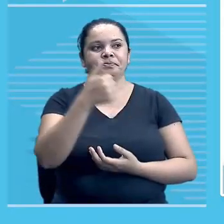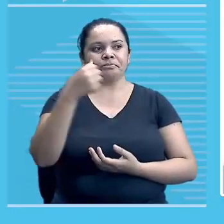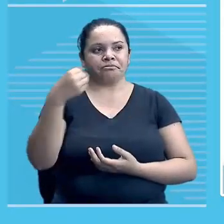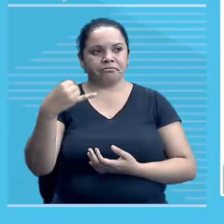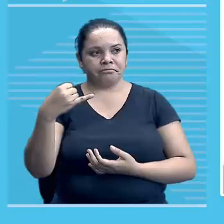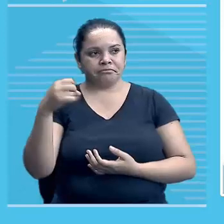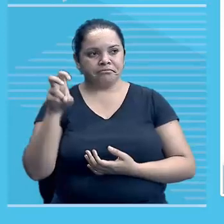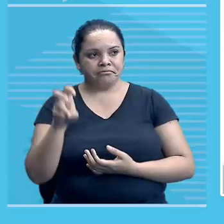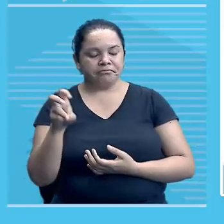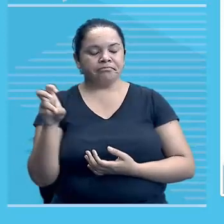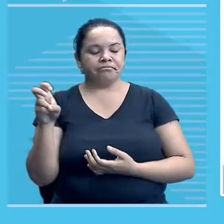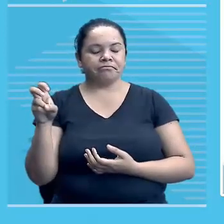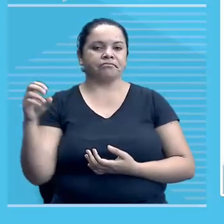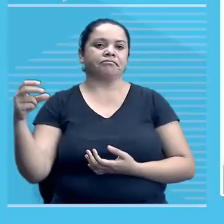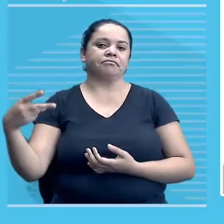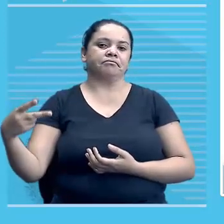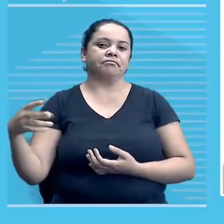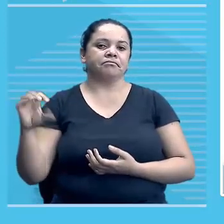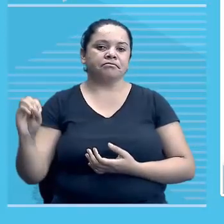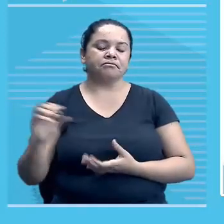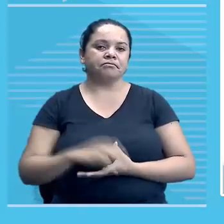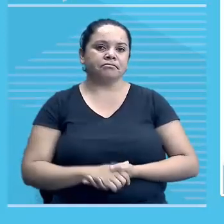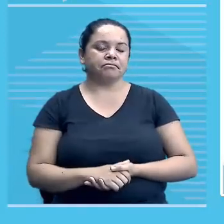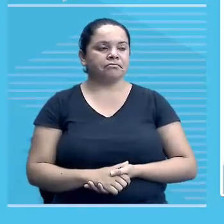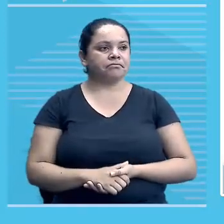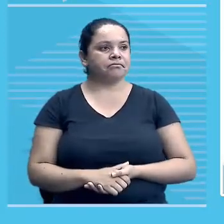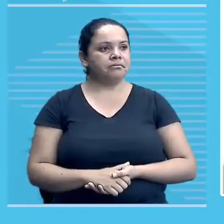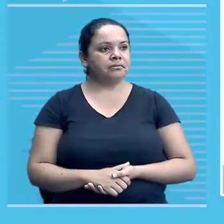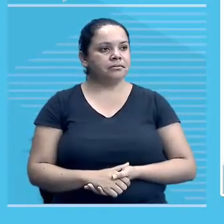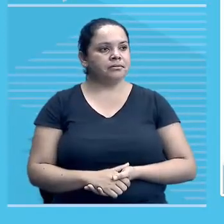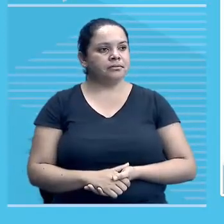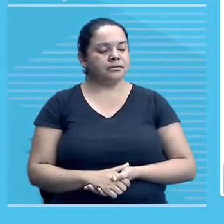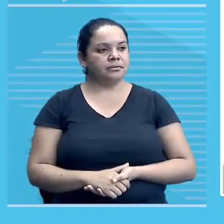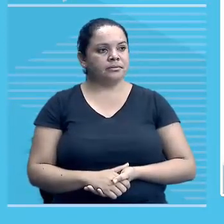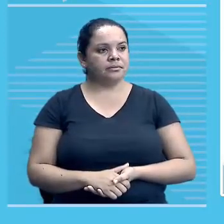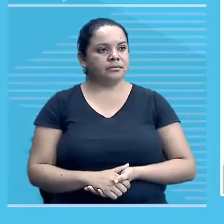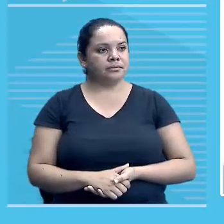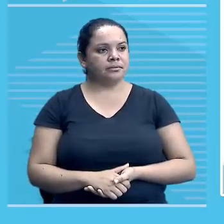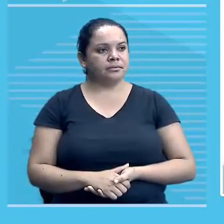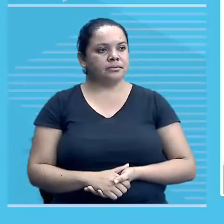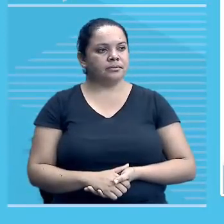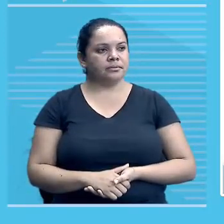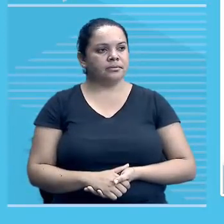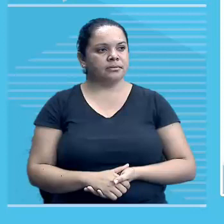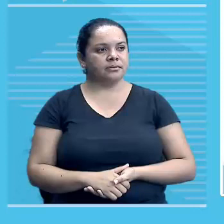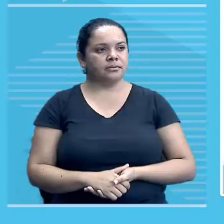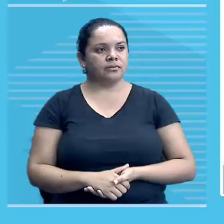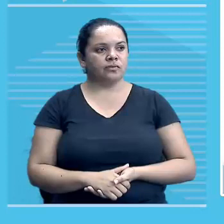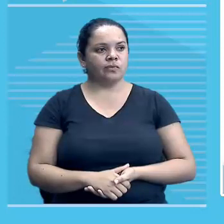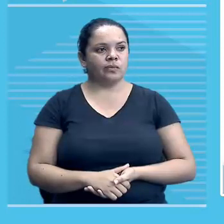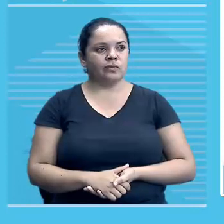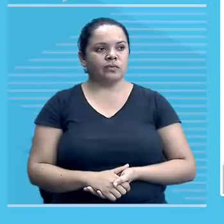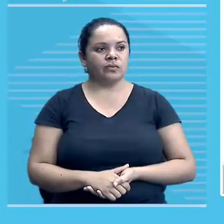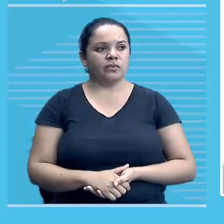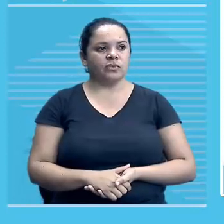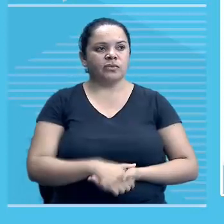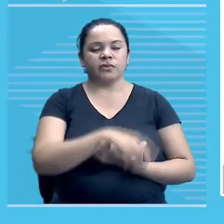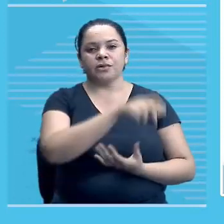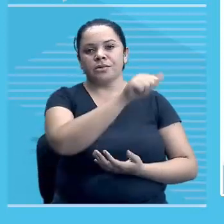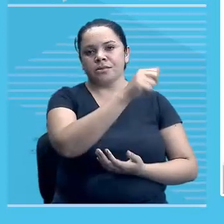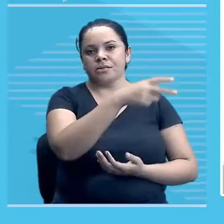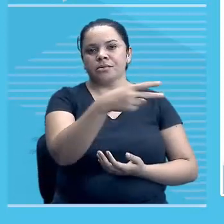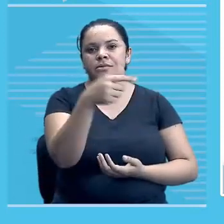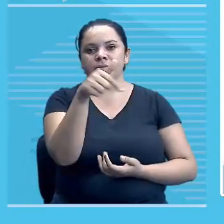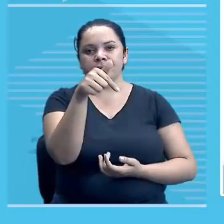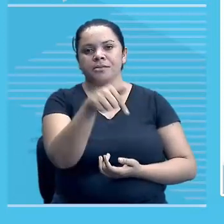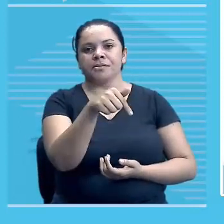Outro exemplo. 7x ao quadrado menos x igual a zero. O A é igual a 7,